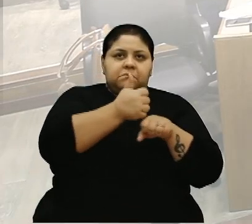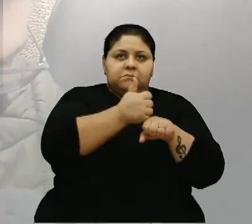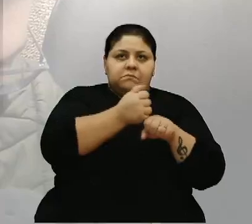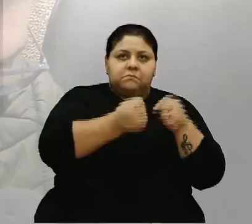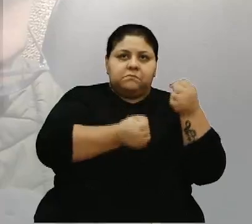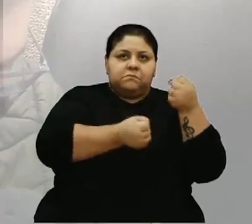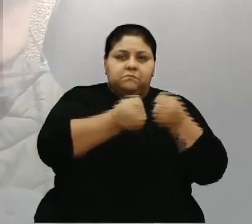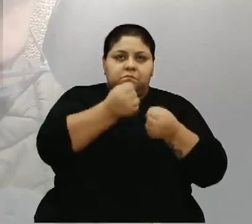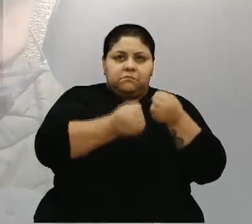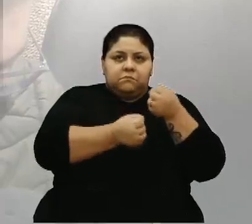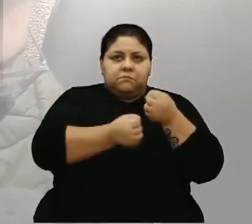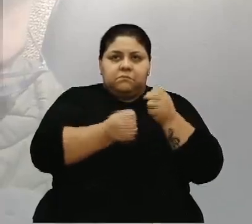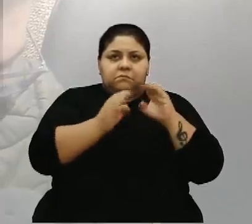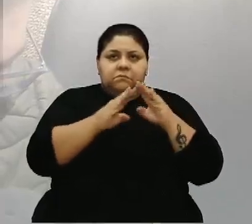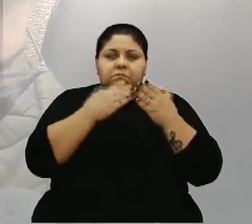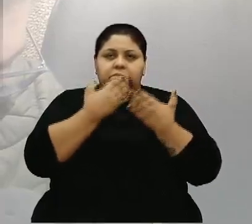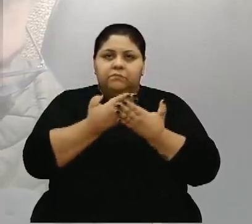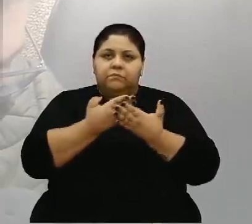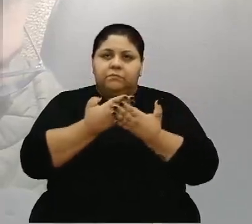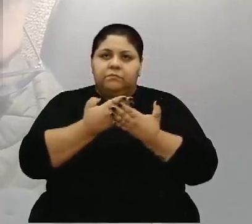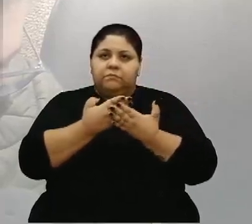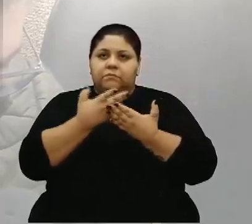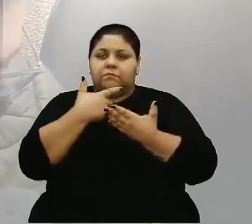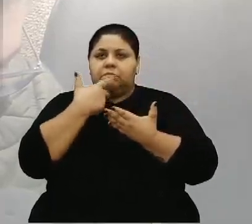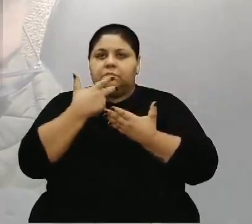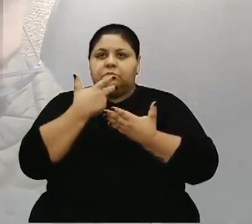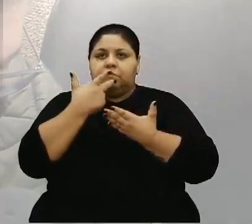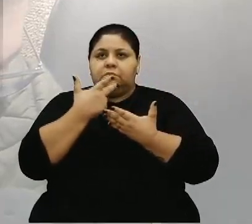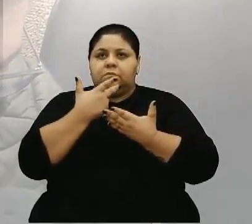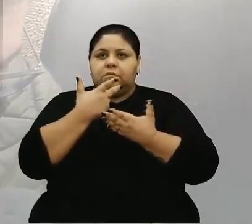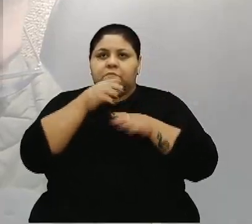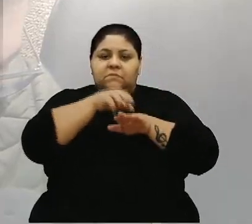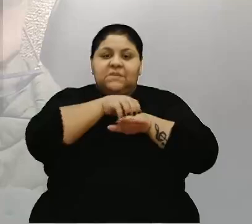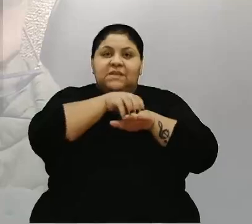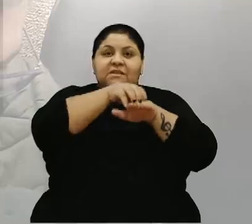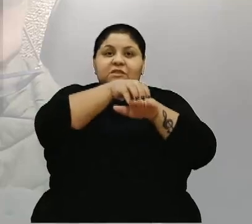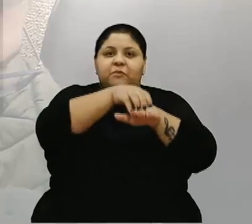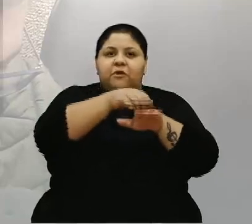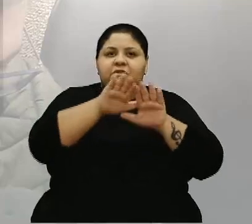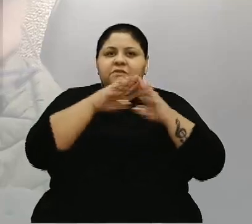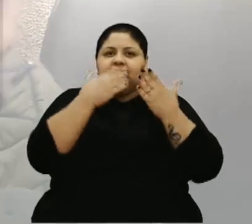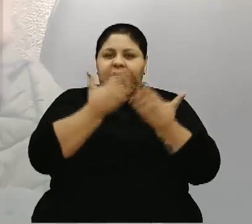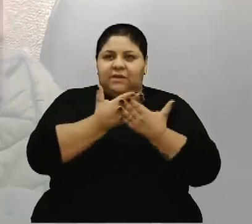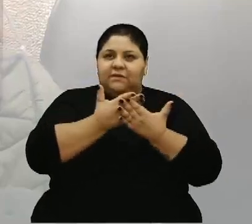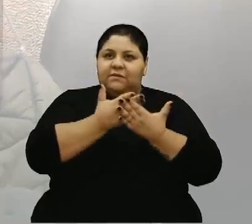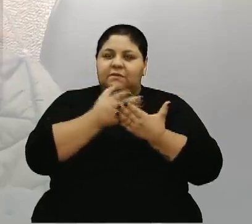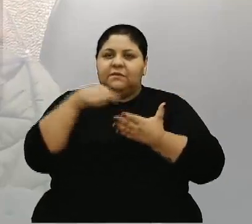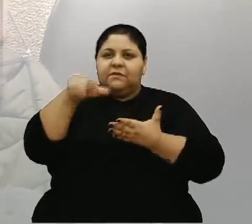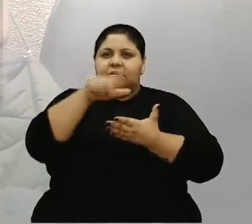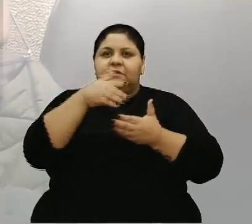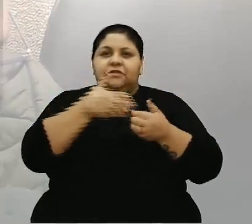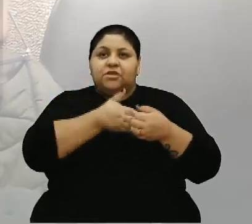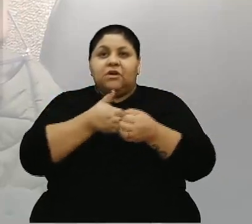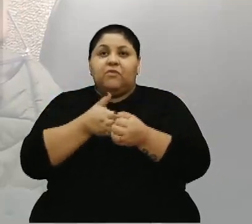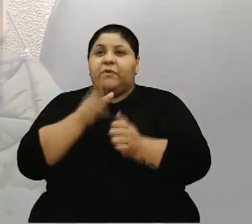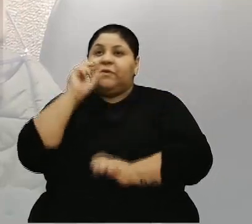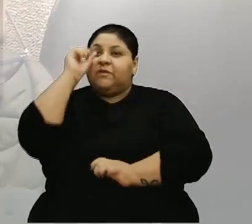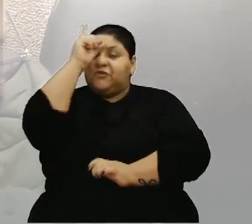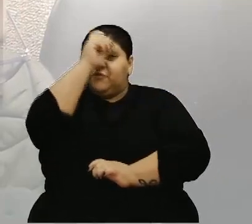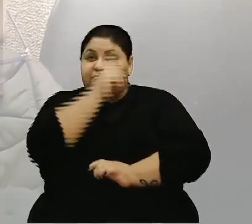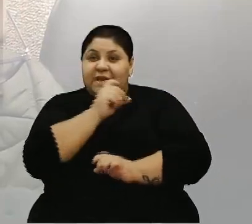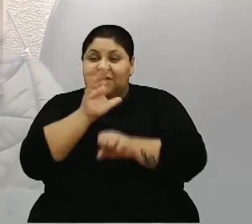escolar e dizer que a gente acompanhou muito a dificuldade deles no tempo de pandemia.